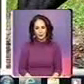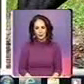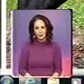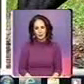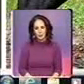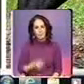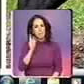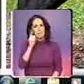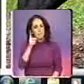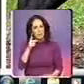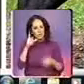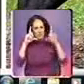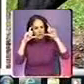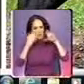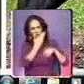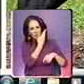E o que é isto?